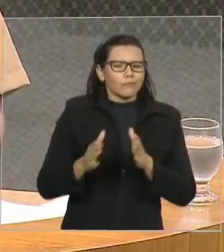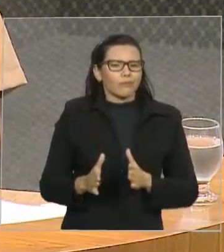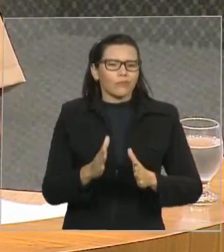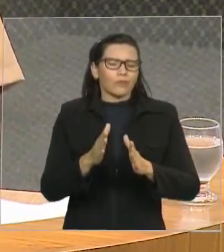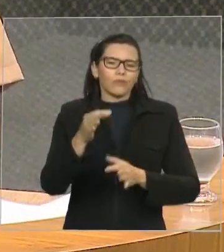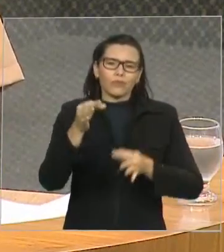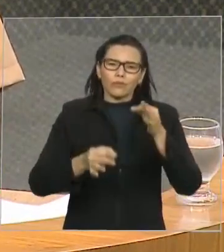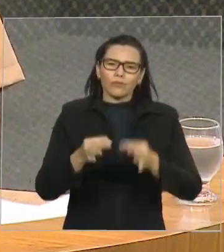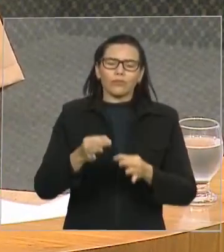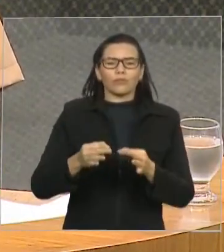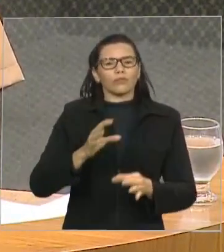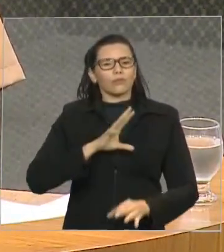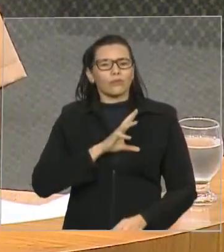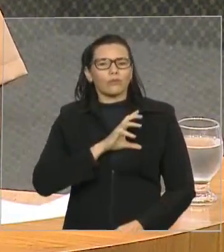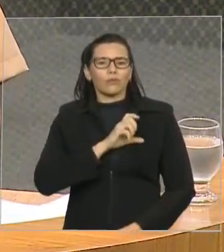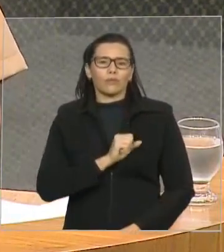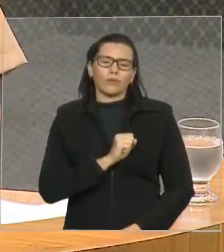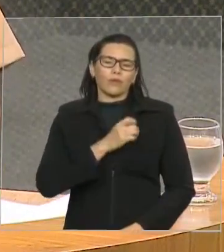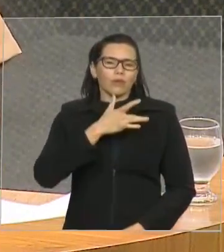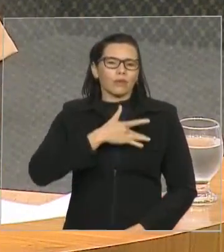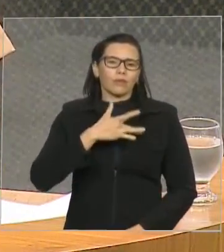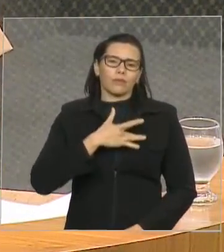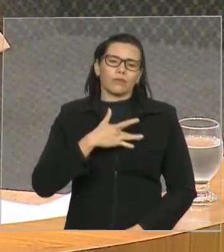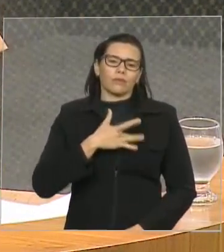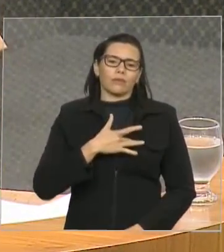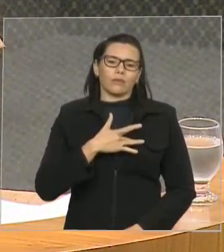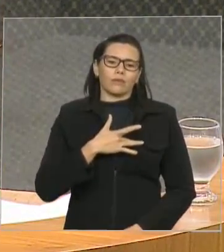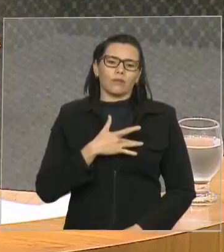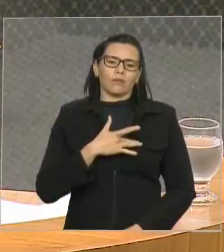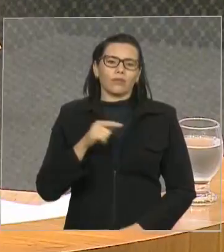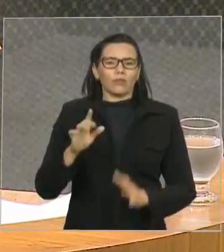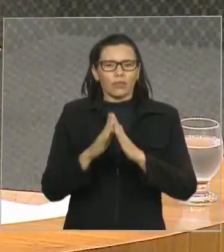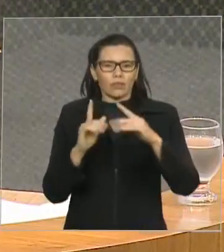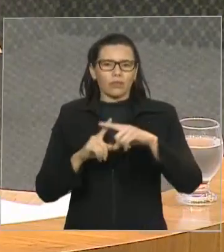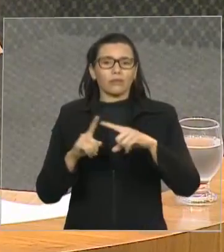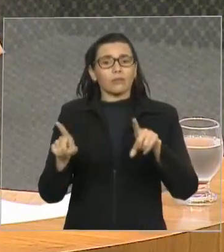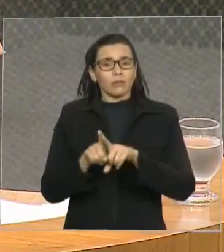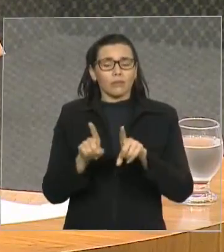ensino social da Igreja. Valorizar a família, que é a